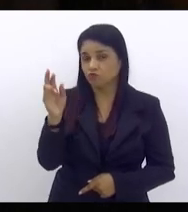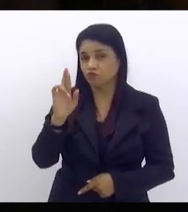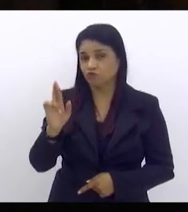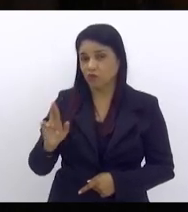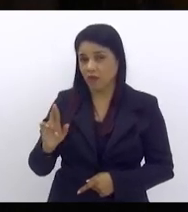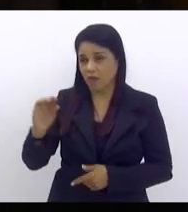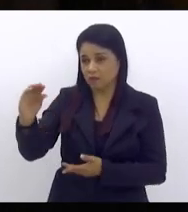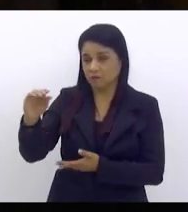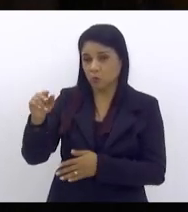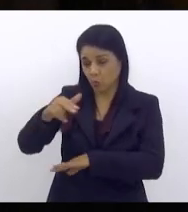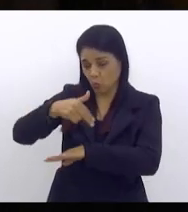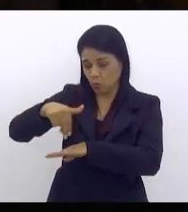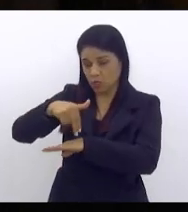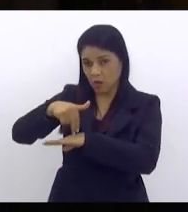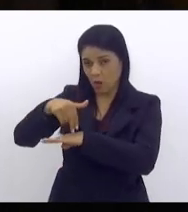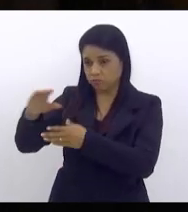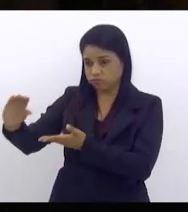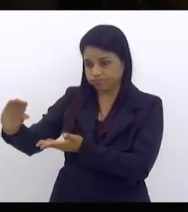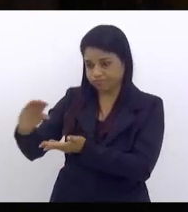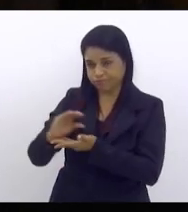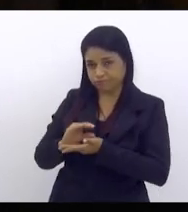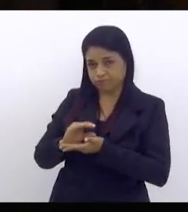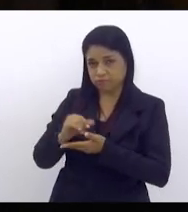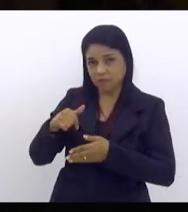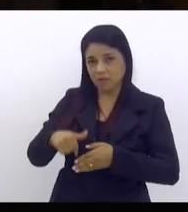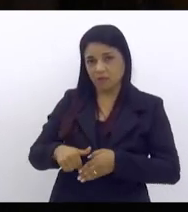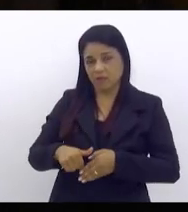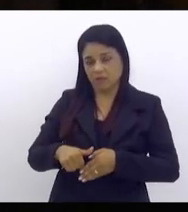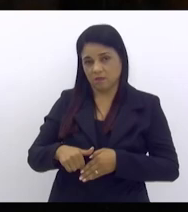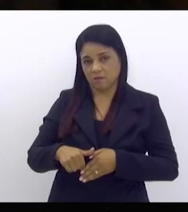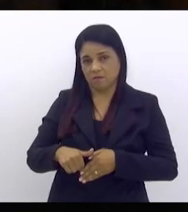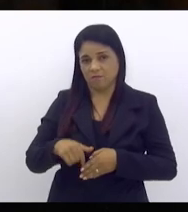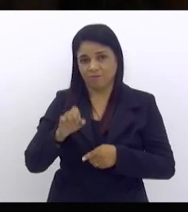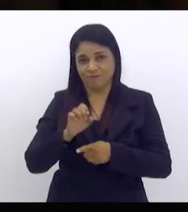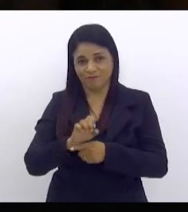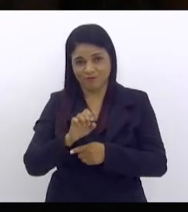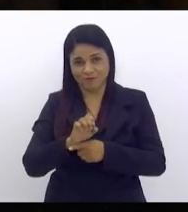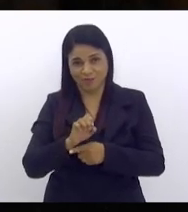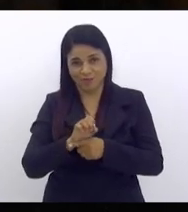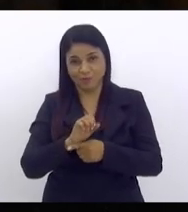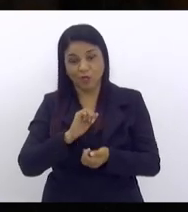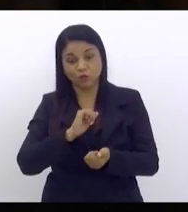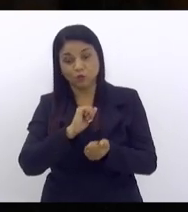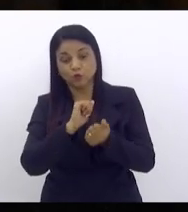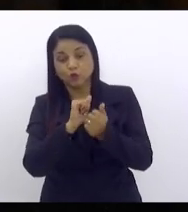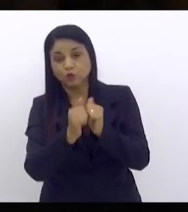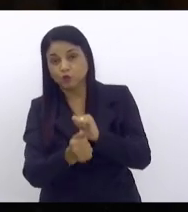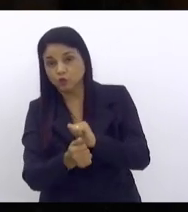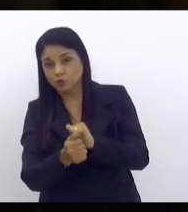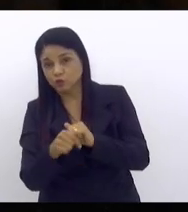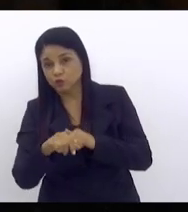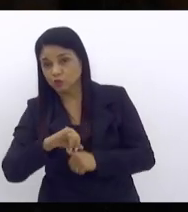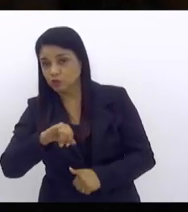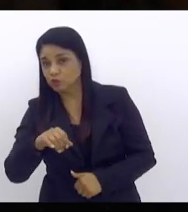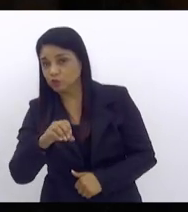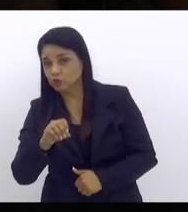época dos jogos que estavam se realizando. Isso tem vindo à tona agora